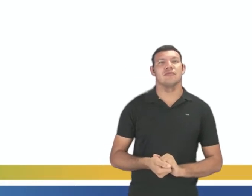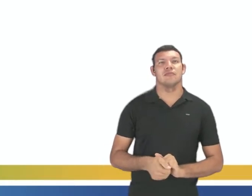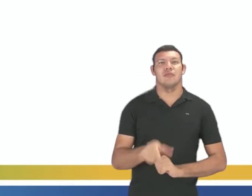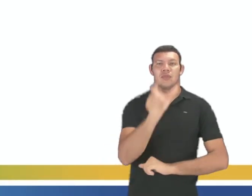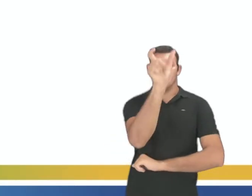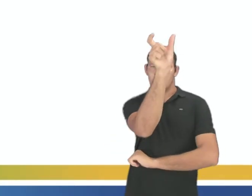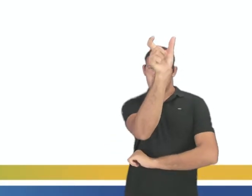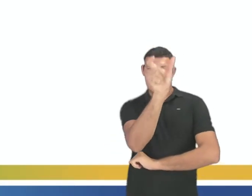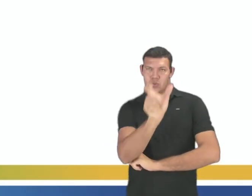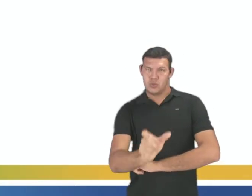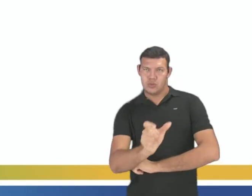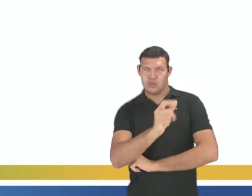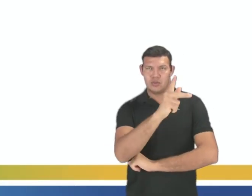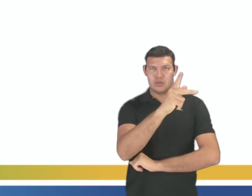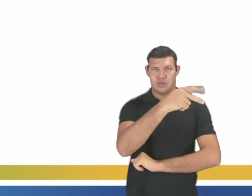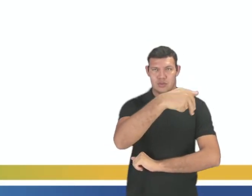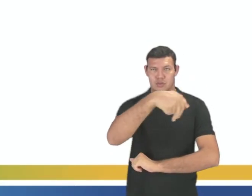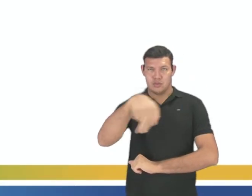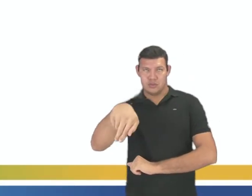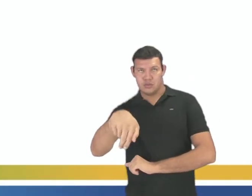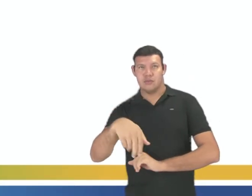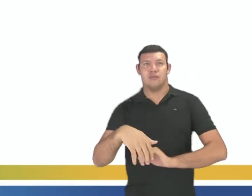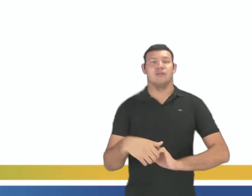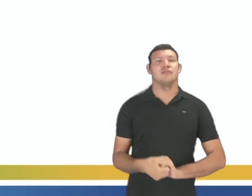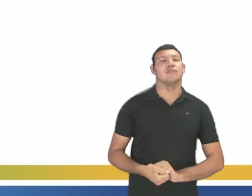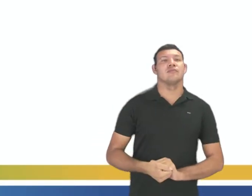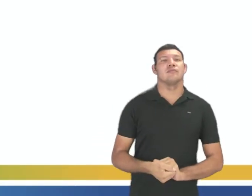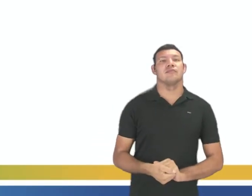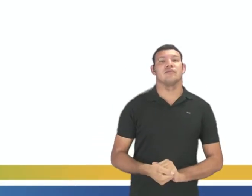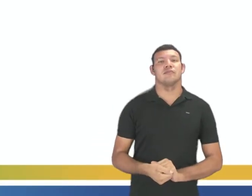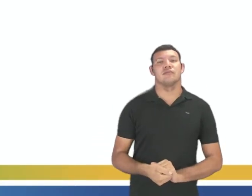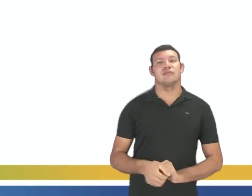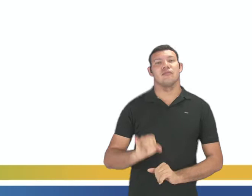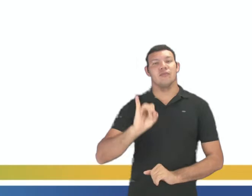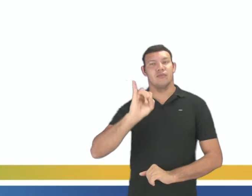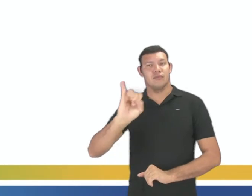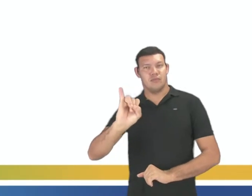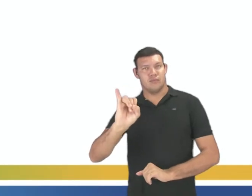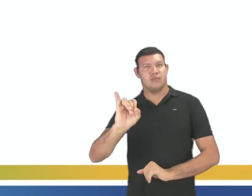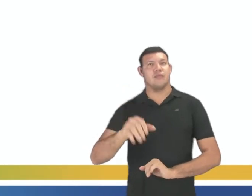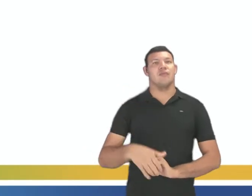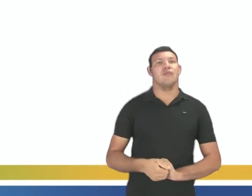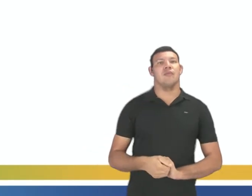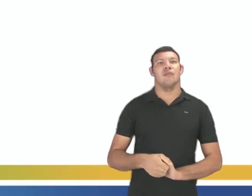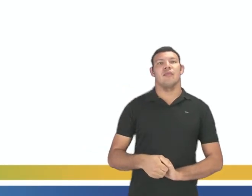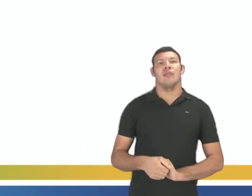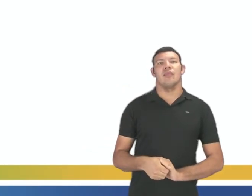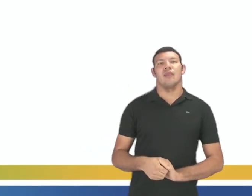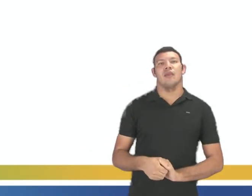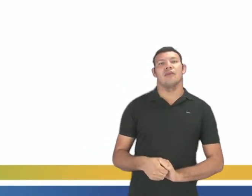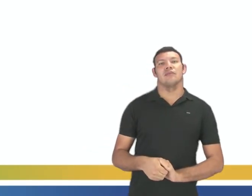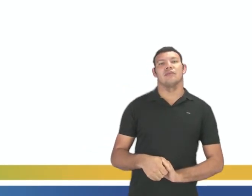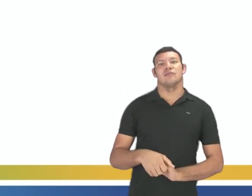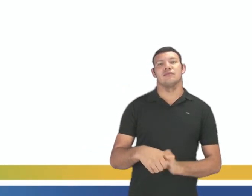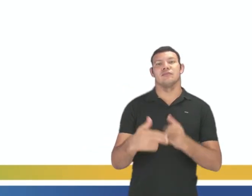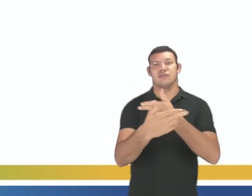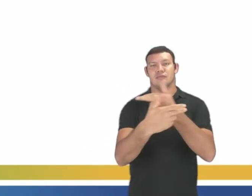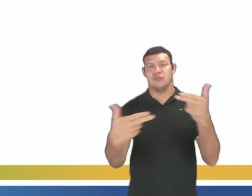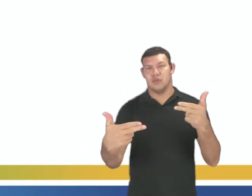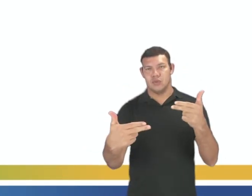dois numa tabela. Eu vou falar um e depois o outro, tudo bem? Vamos lá. I, me,